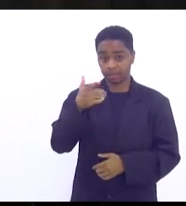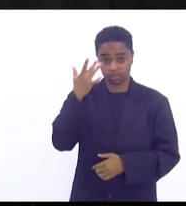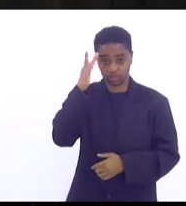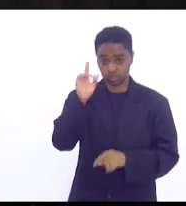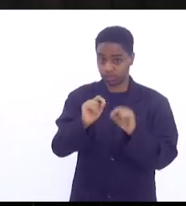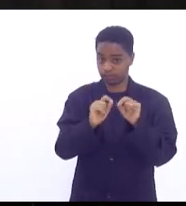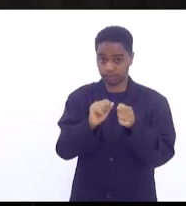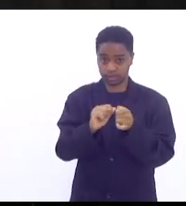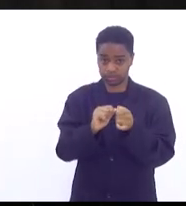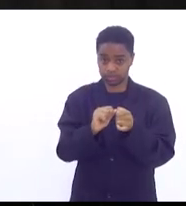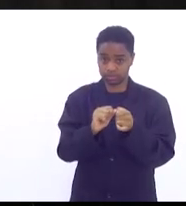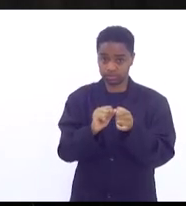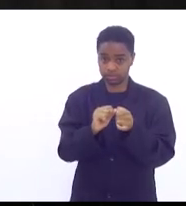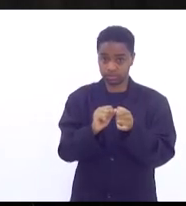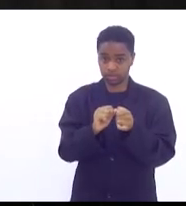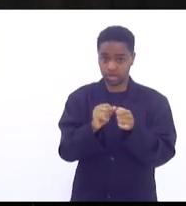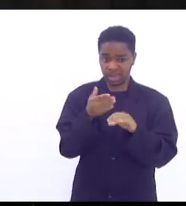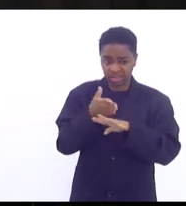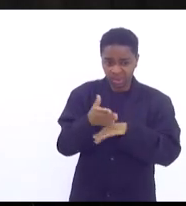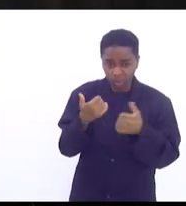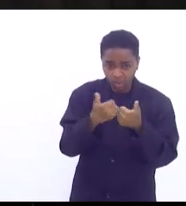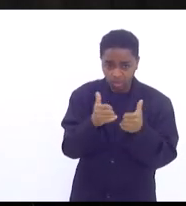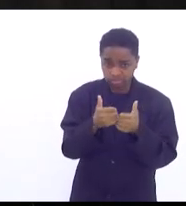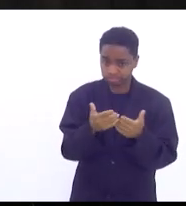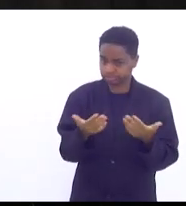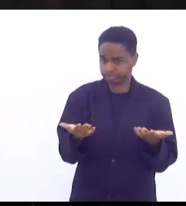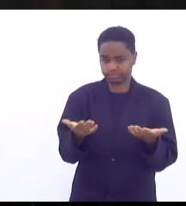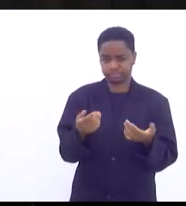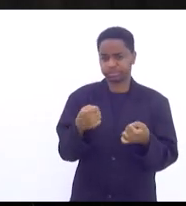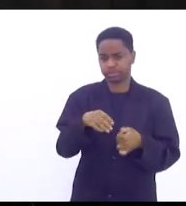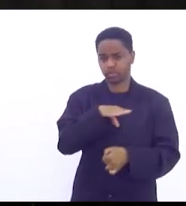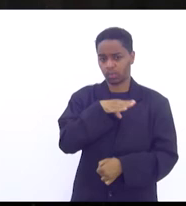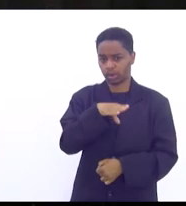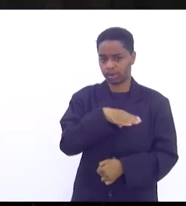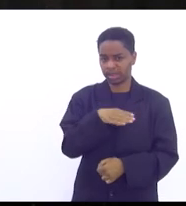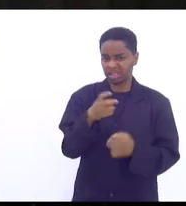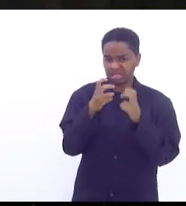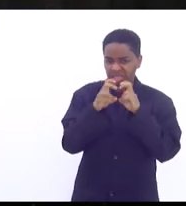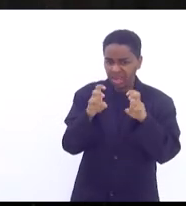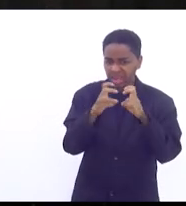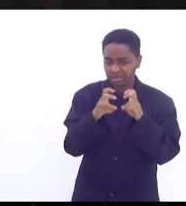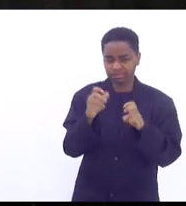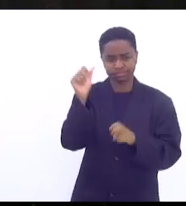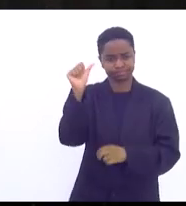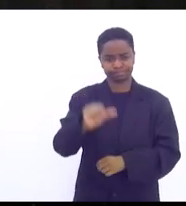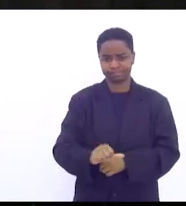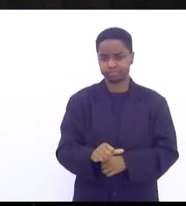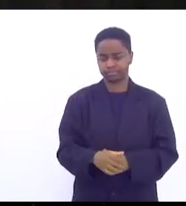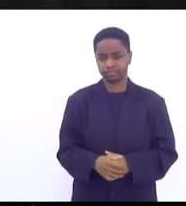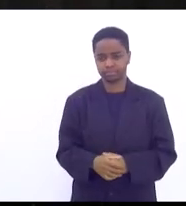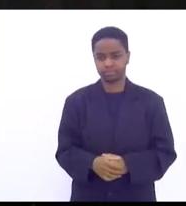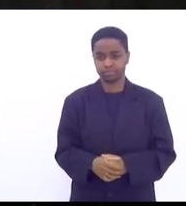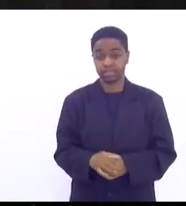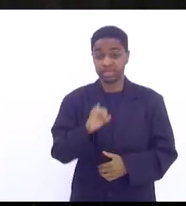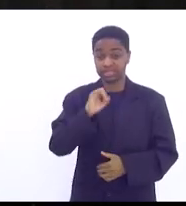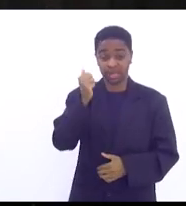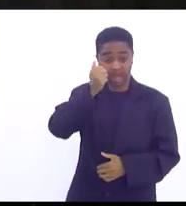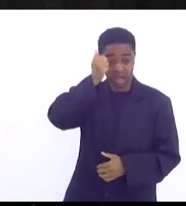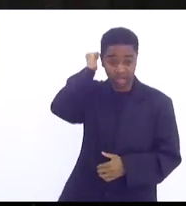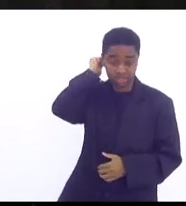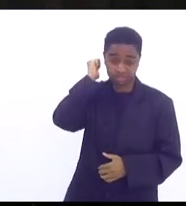com a arma, pegar um ônibus, é muito corajoso, pegar um trem, você está brincando. Raspou o cabelo